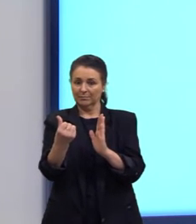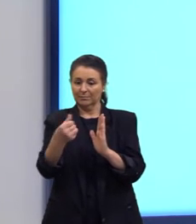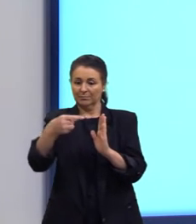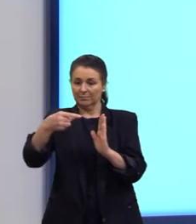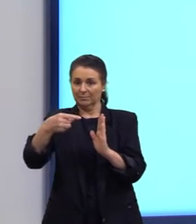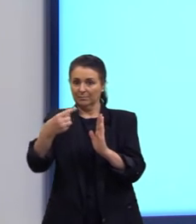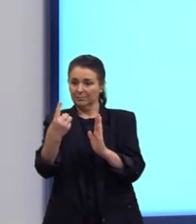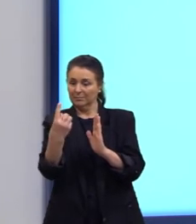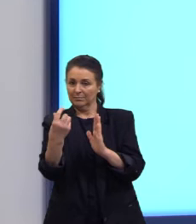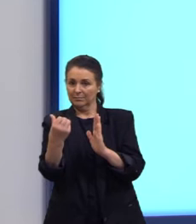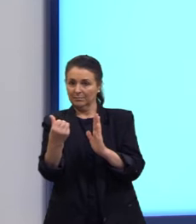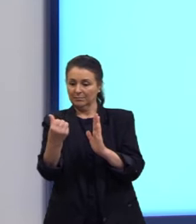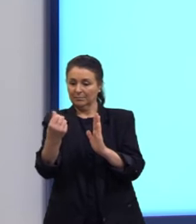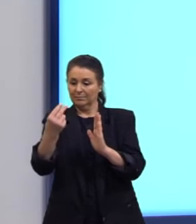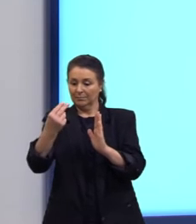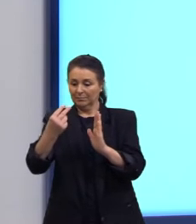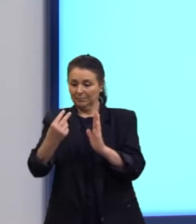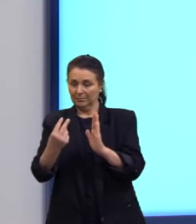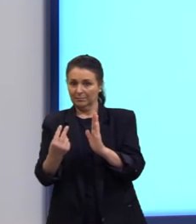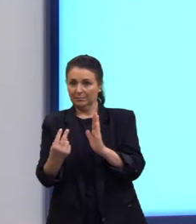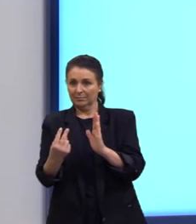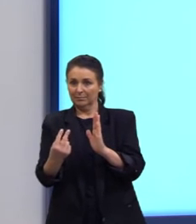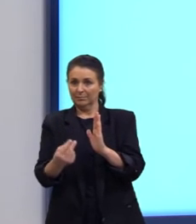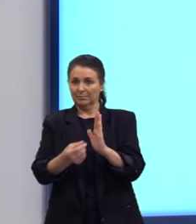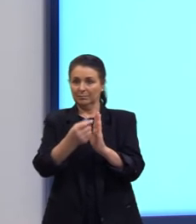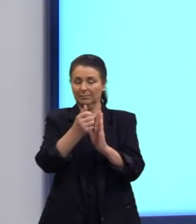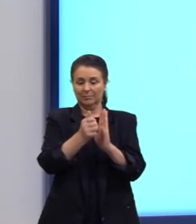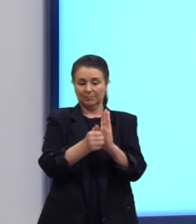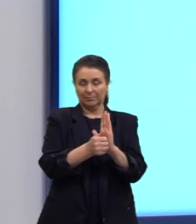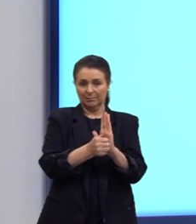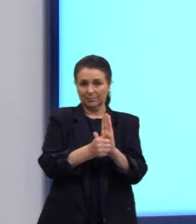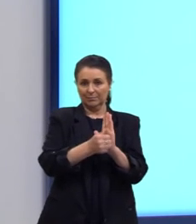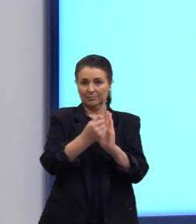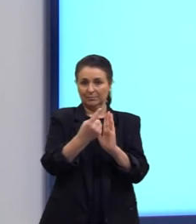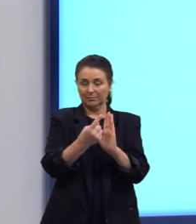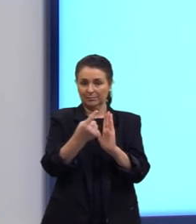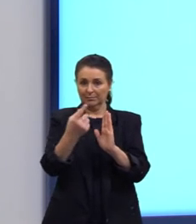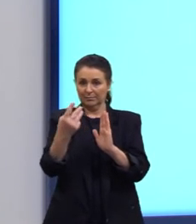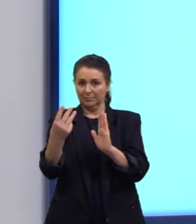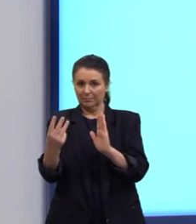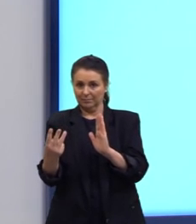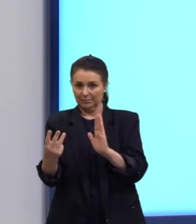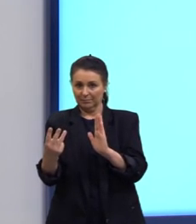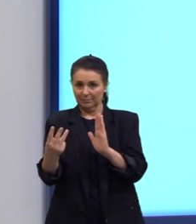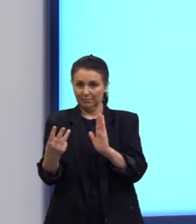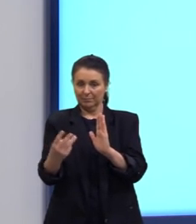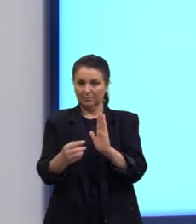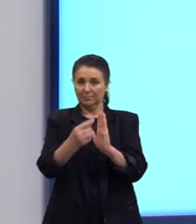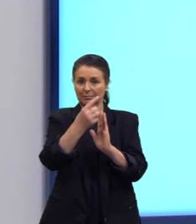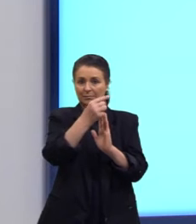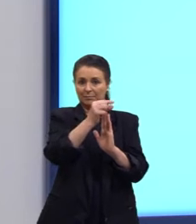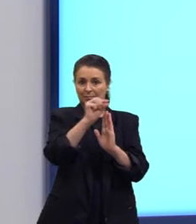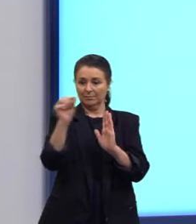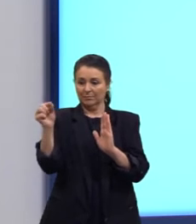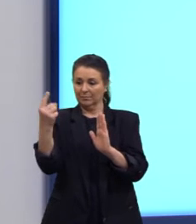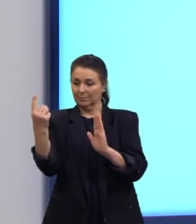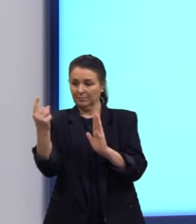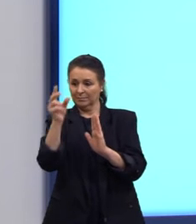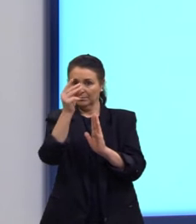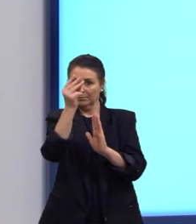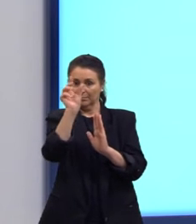um dois o a13 é linha 1 coluna 3 que seria o 25